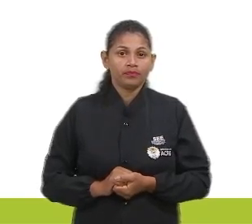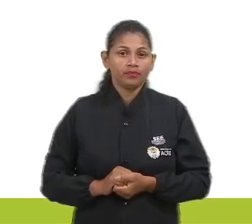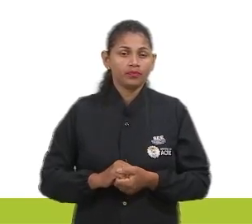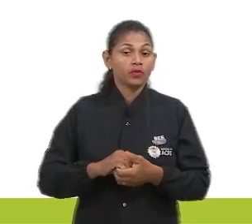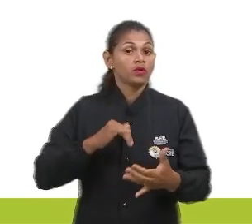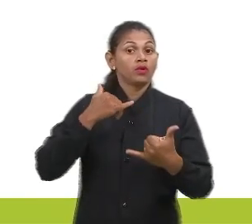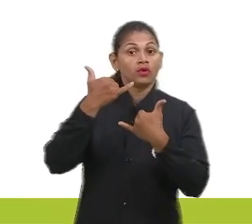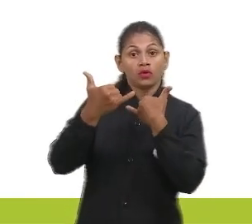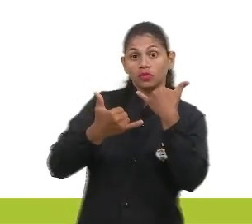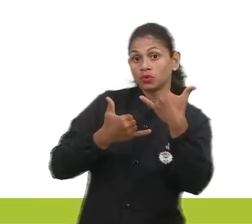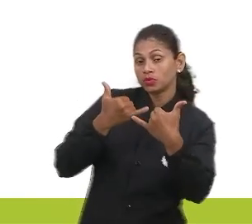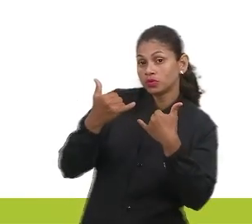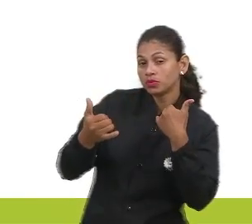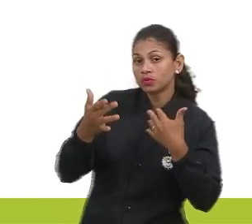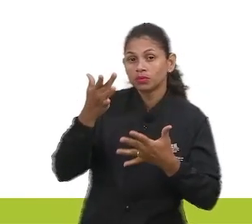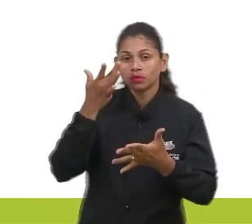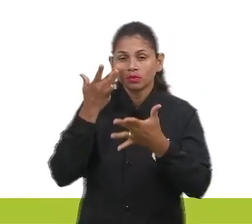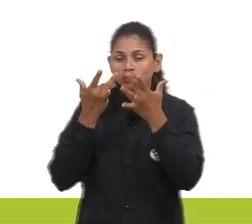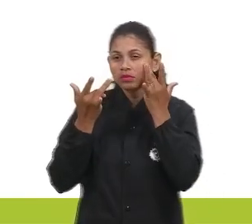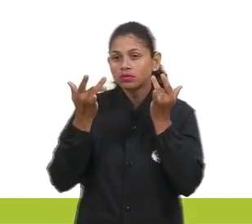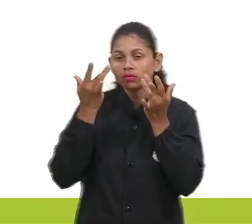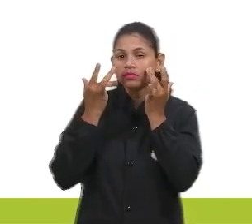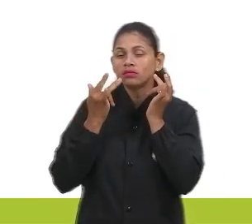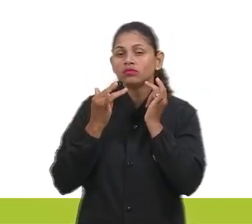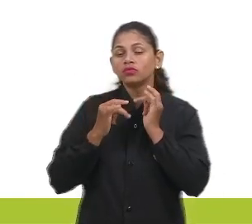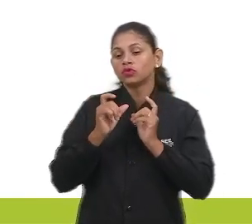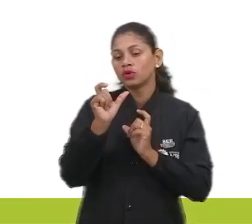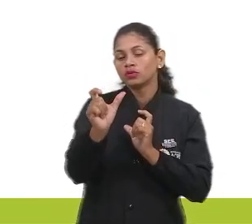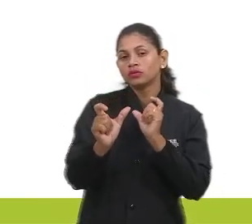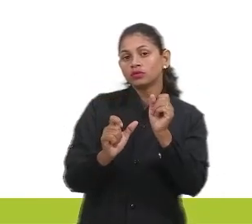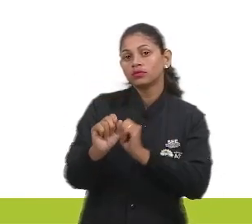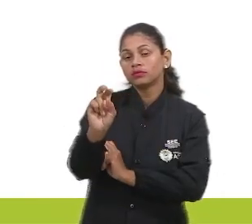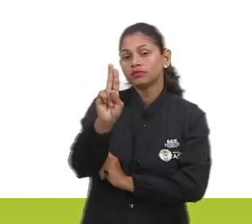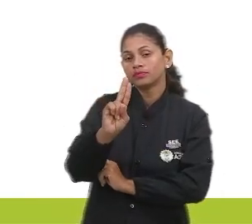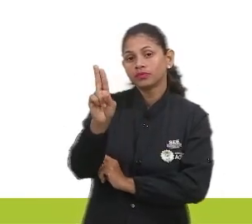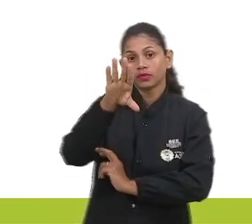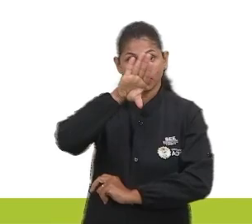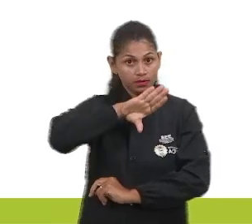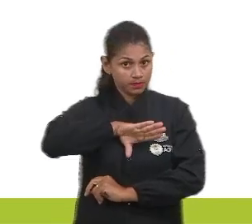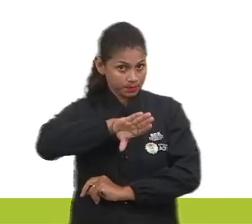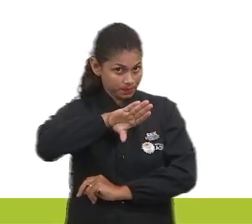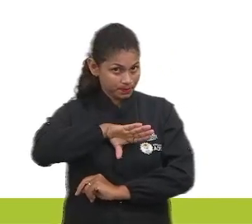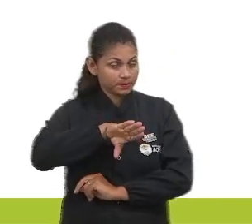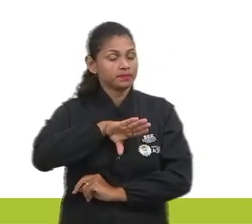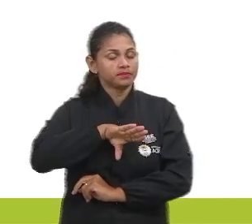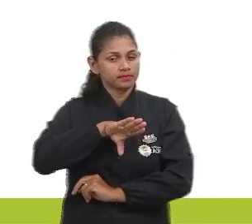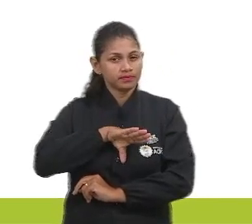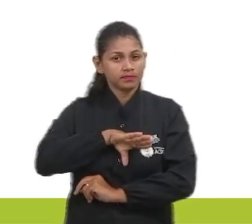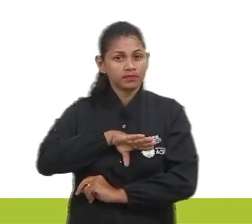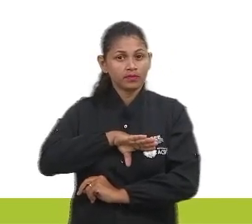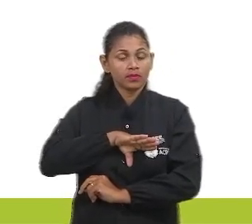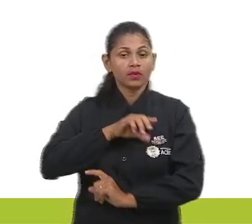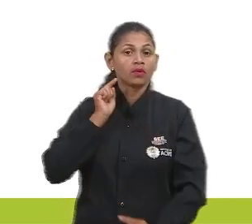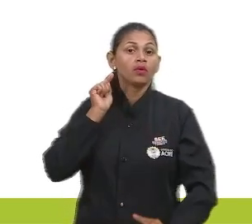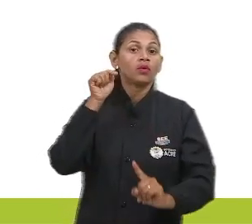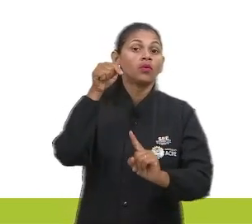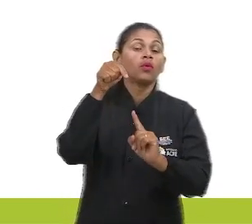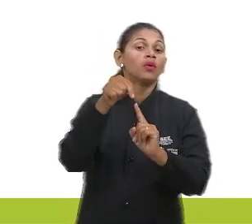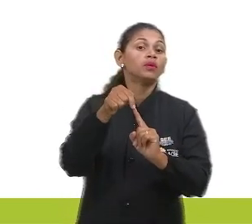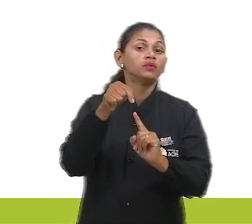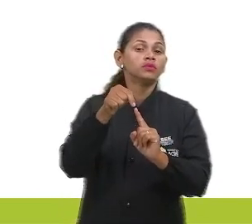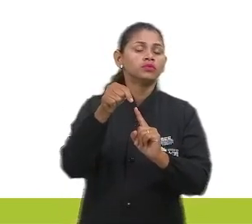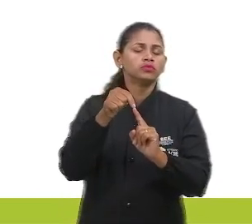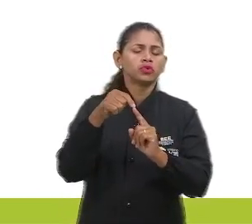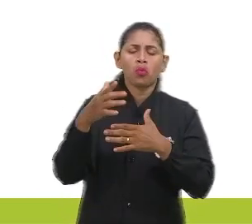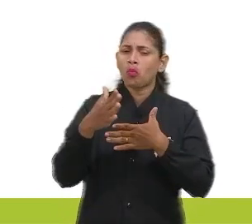O jogo teatral. Jogos teatrais é um termo utilizado em português para designar qualquer